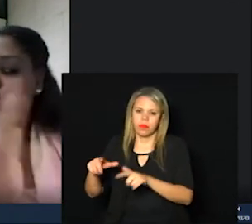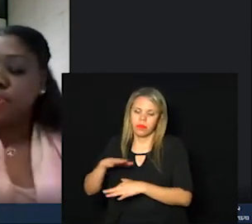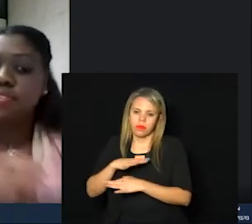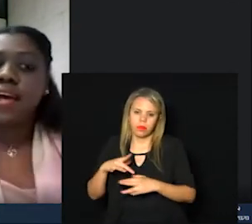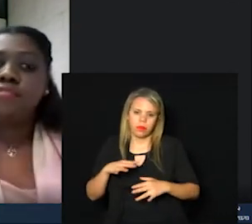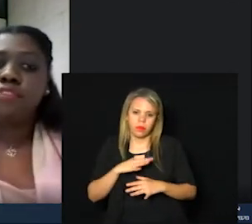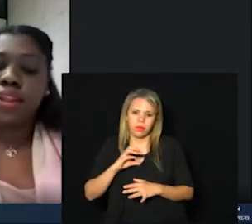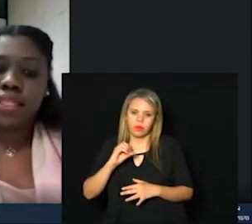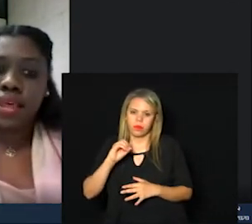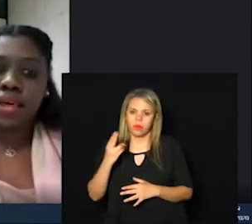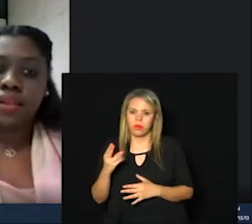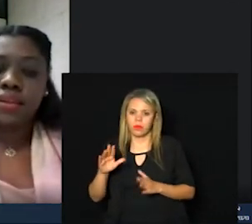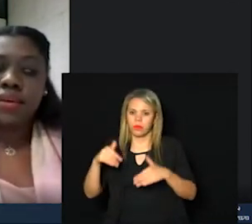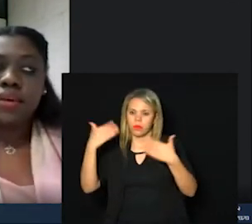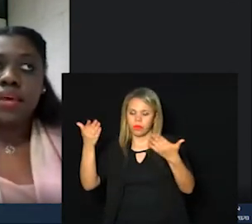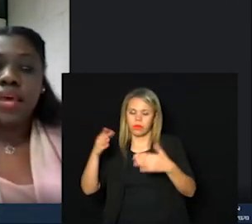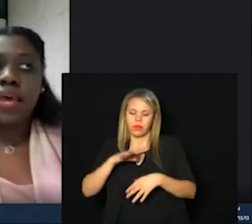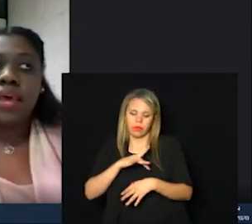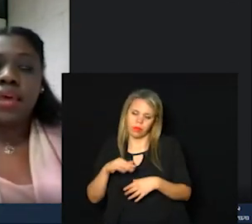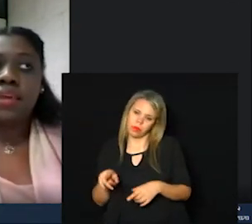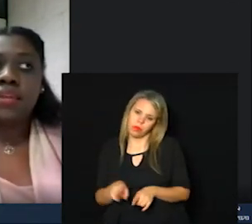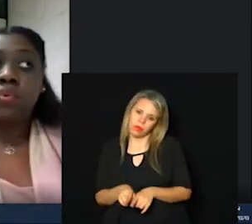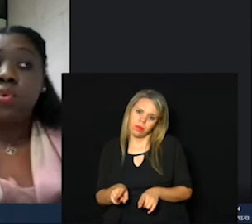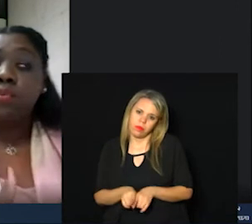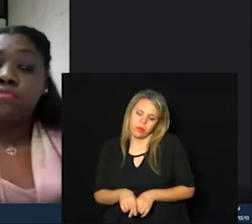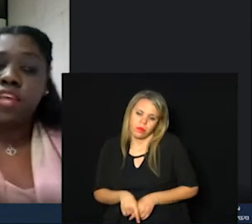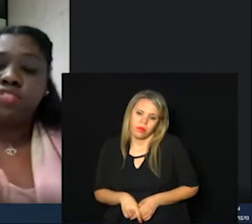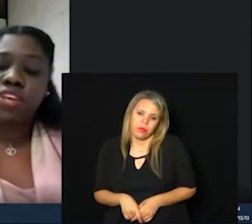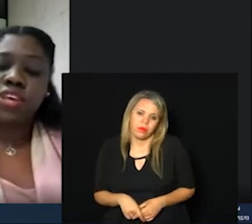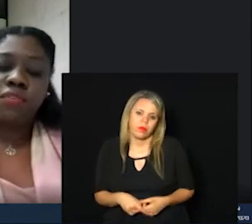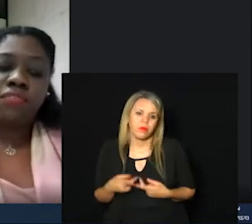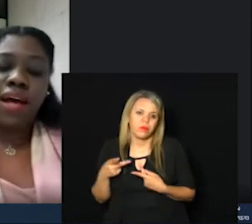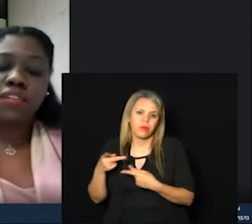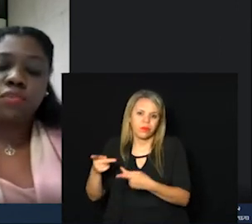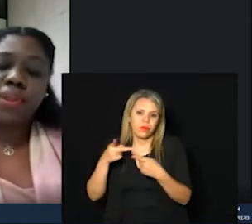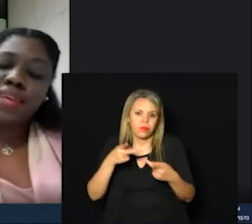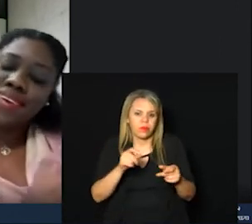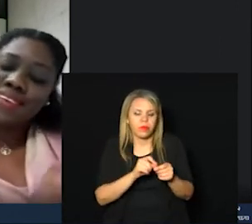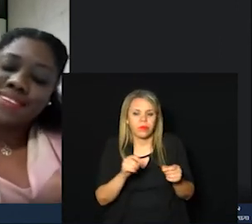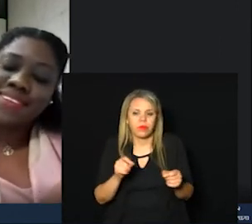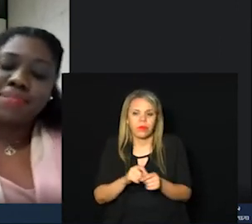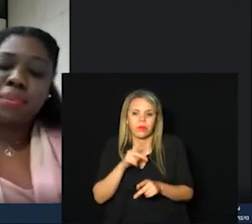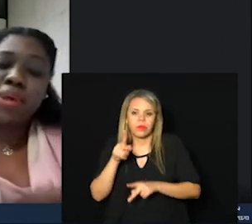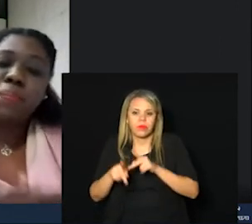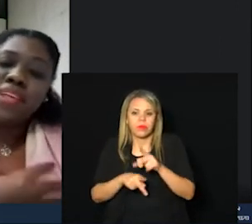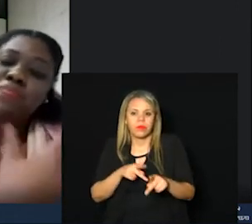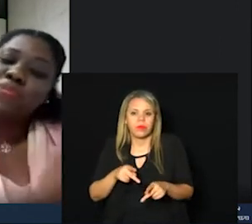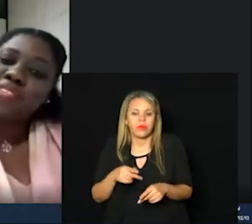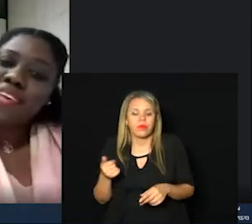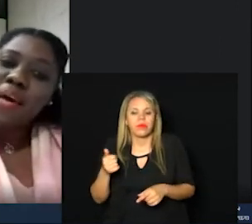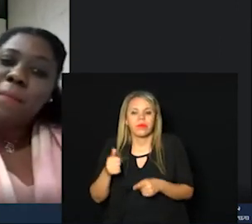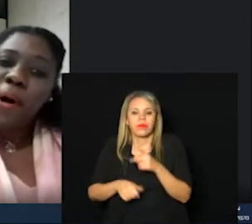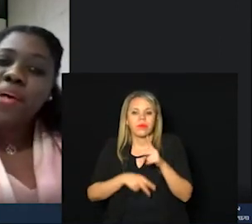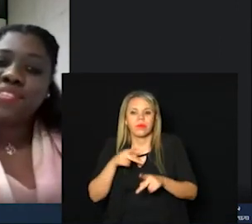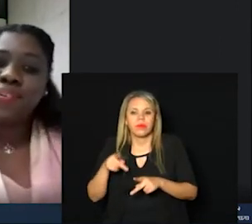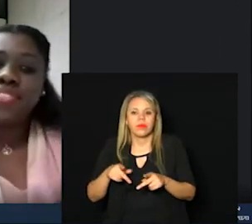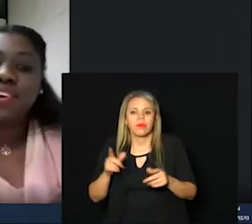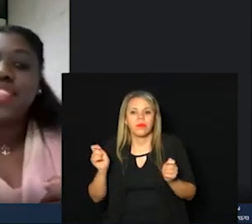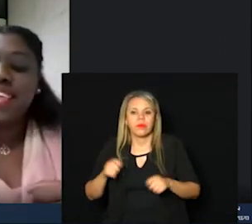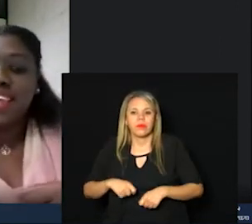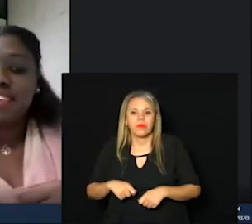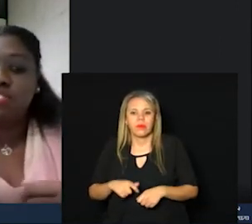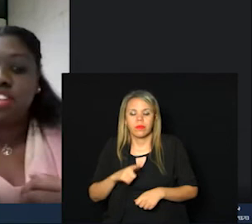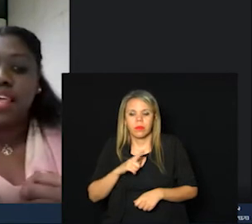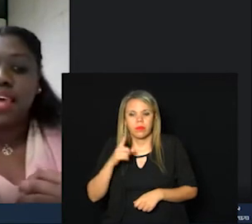cidade, ou quiçá fora dela. Então, o convite que eu faço para quem, primeiro, para que as pessoas possam ter